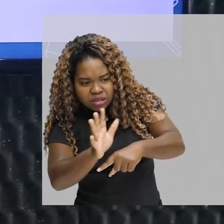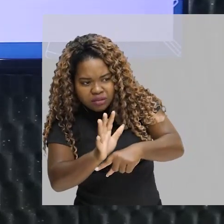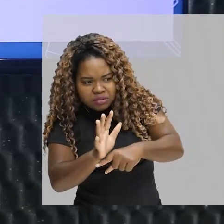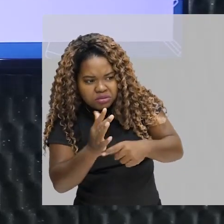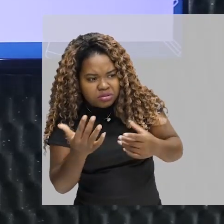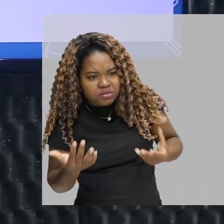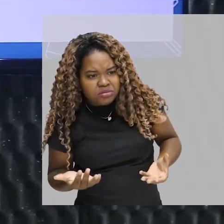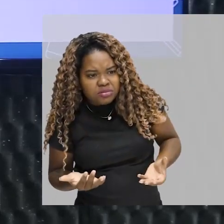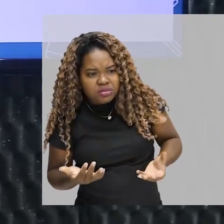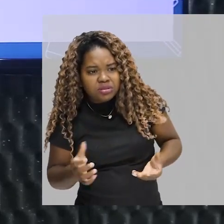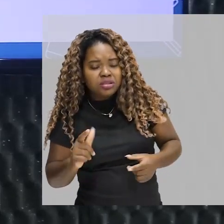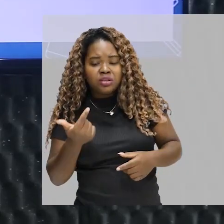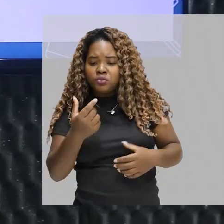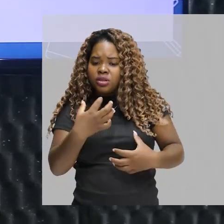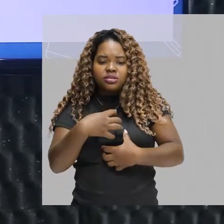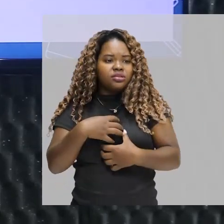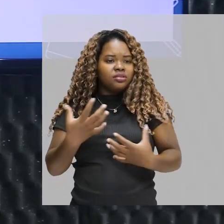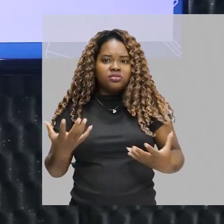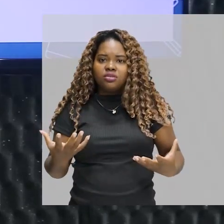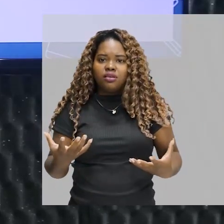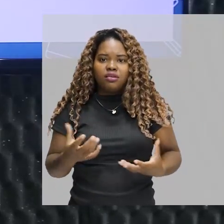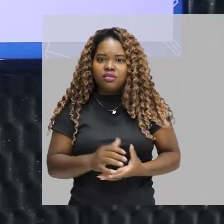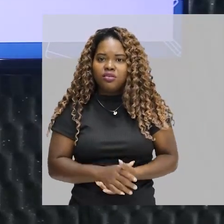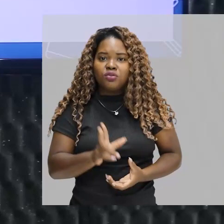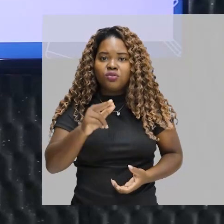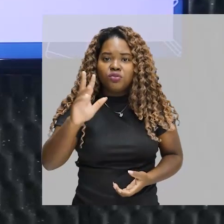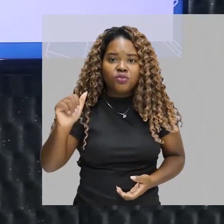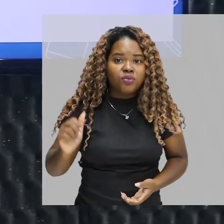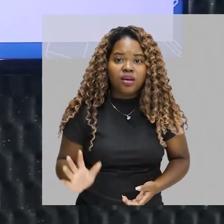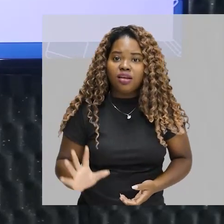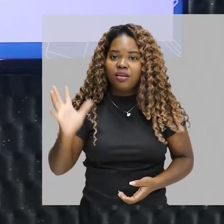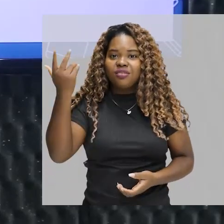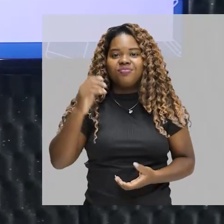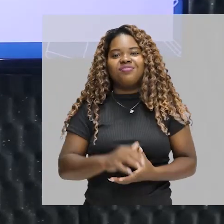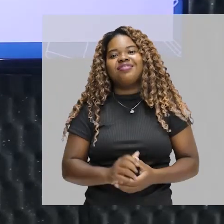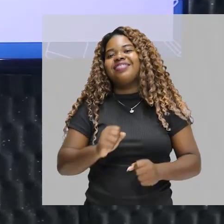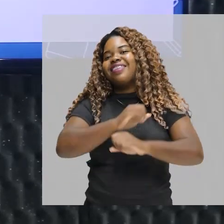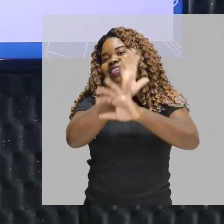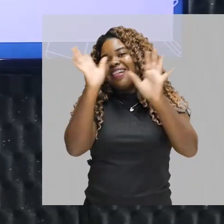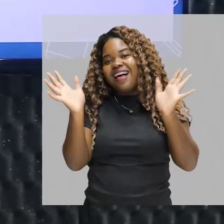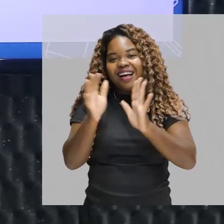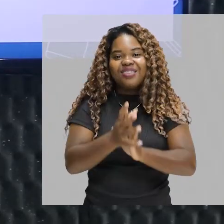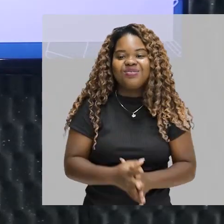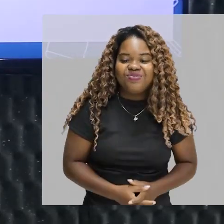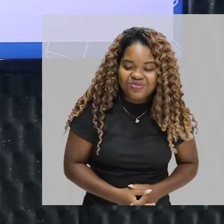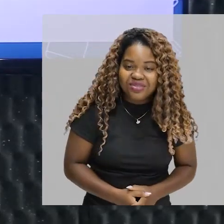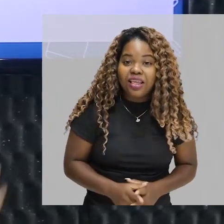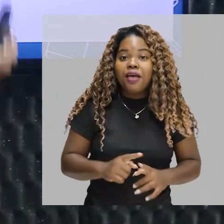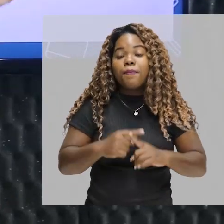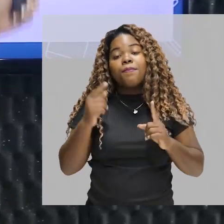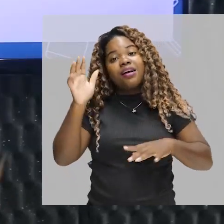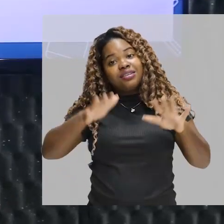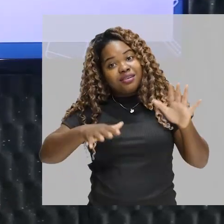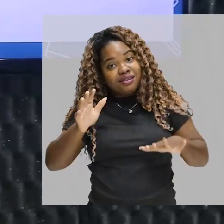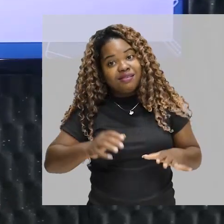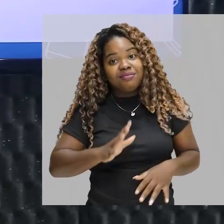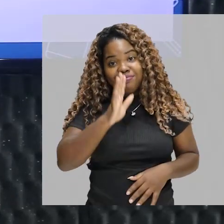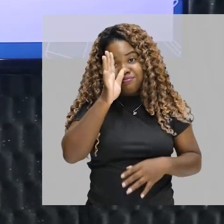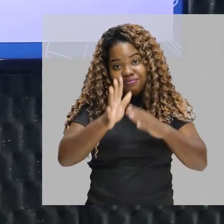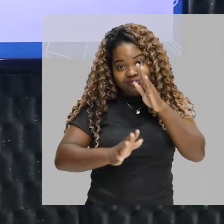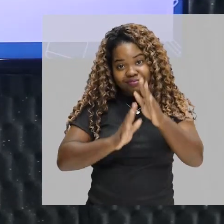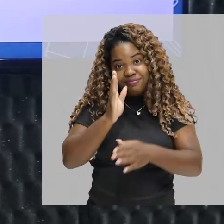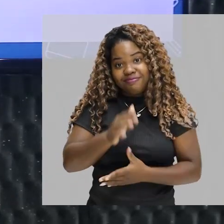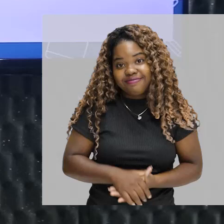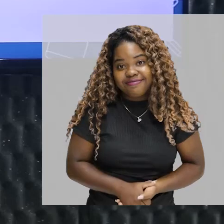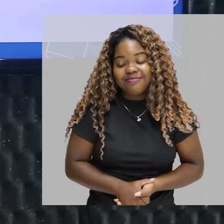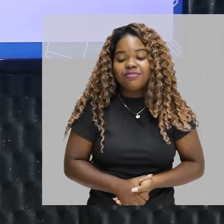nem de jeito nenhum, nunca na vida vai acontecer. Claro, né? Ficção, mas às vezes eles exageram. Então,